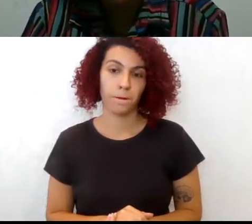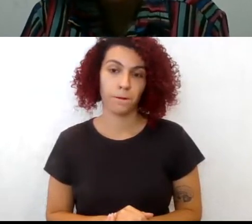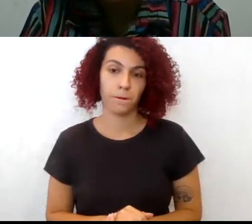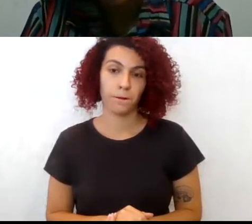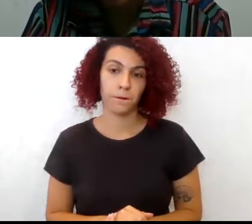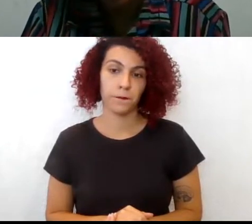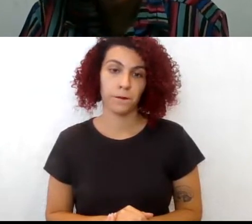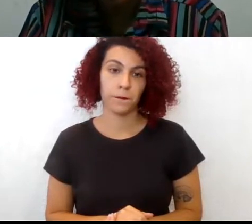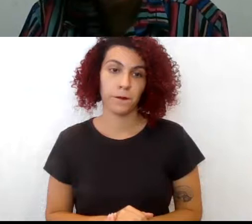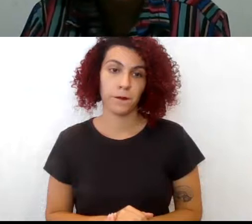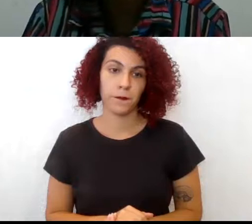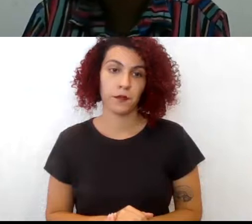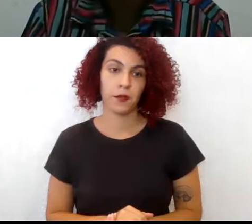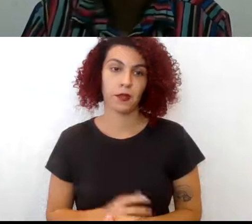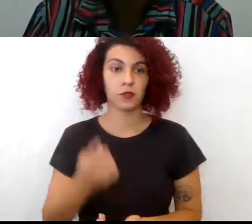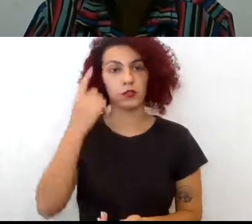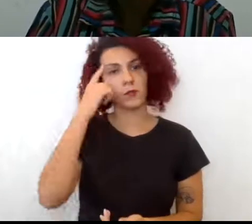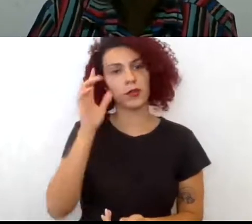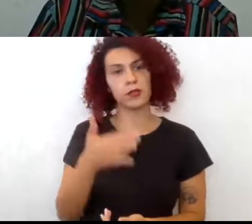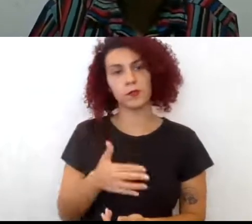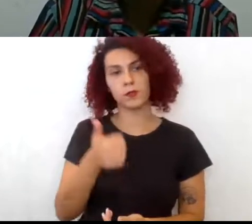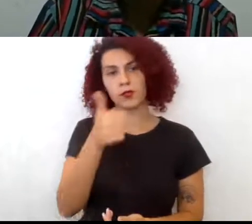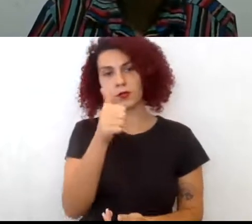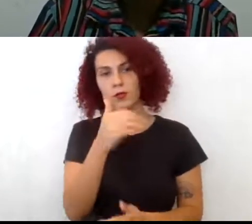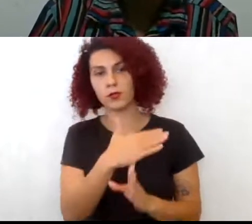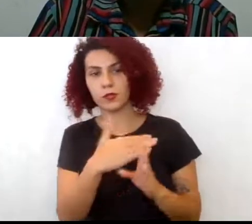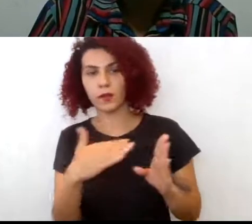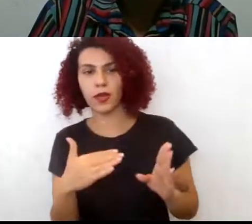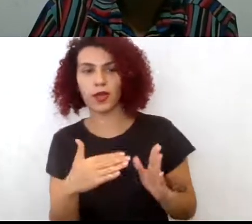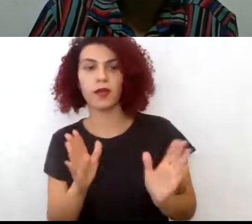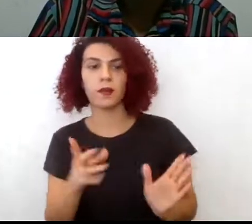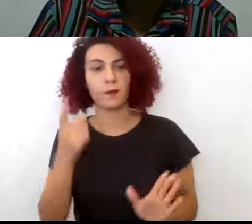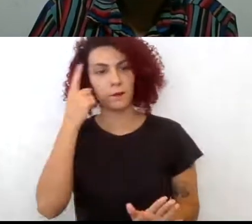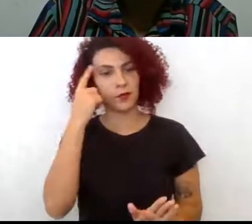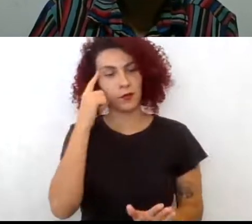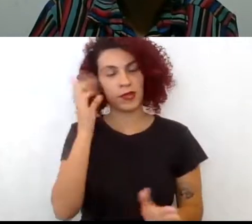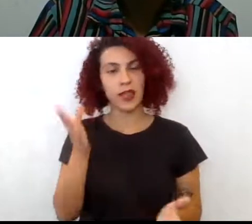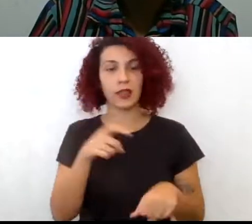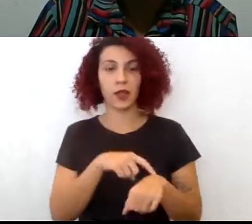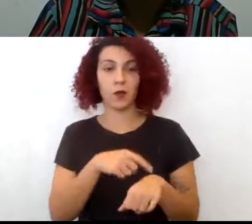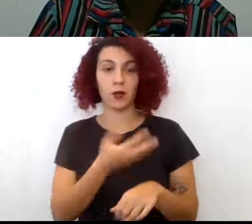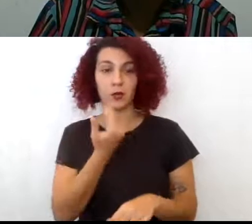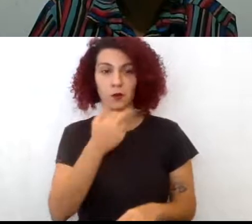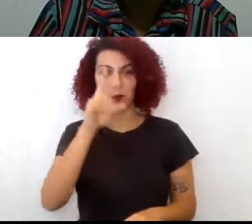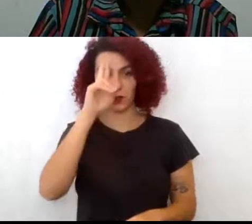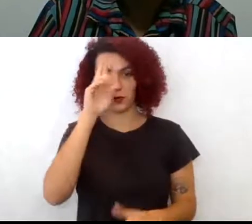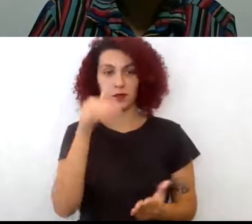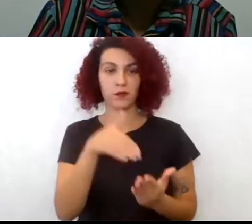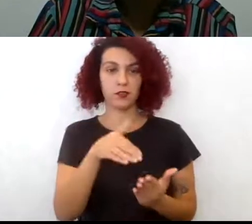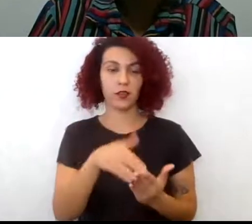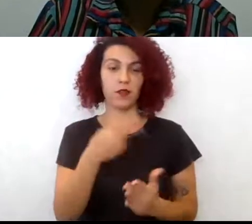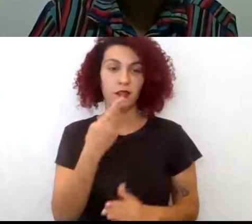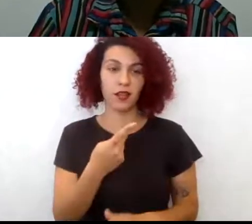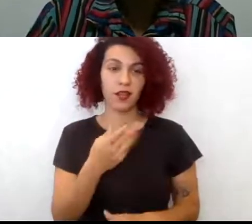estipula aí 11:30 uma abertura aí para chegar até a hora do almoço para No final a gente fala assim a gente